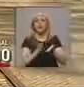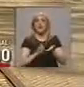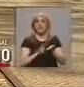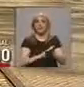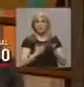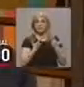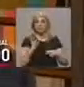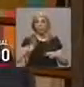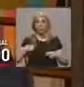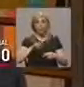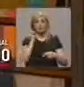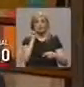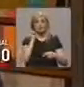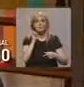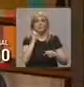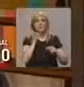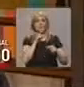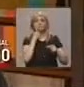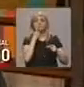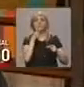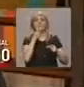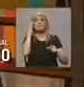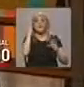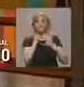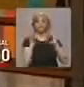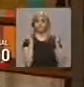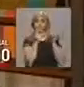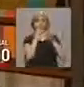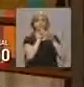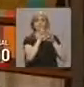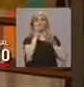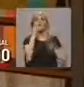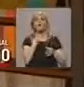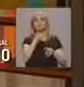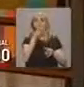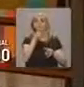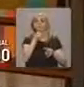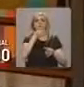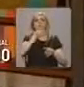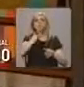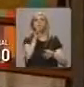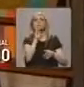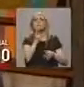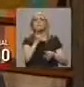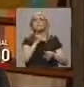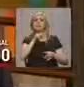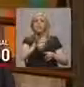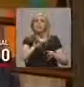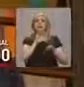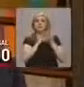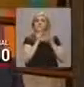Nós não vivemos numa redoma de vidro e, portanto, quando falamos de personagens, e sobretudo na ficção, é que é dar